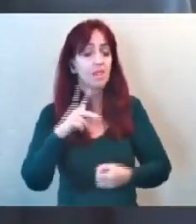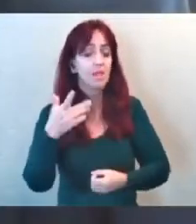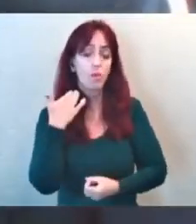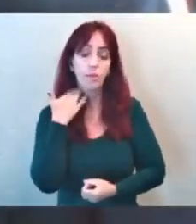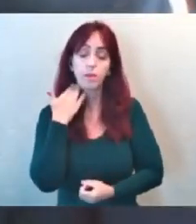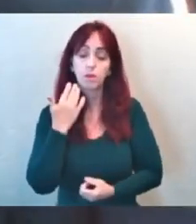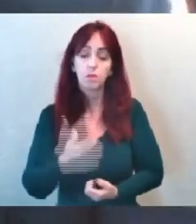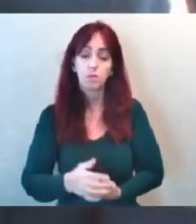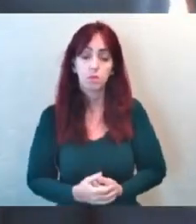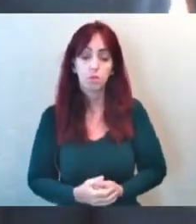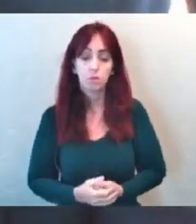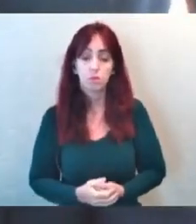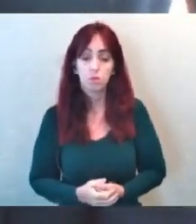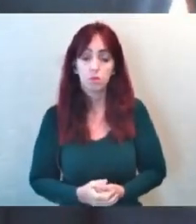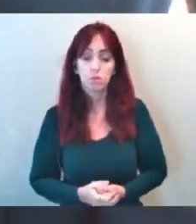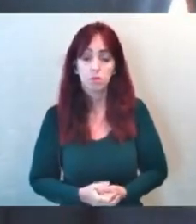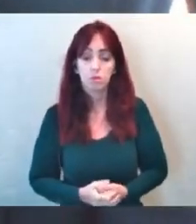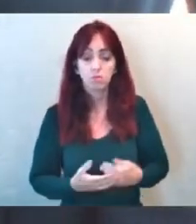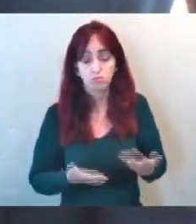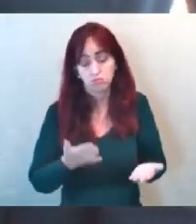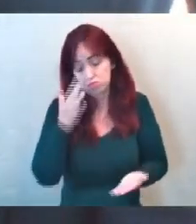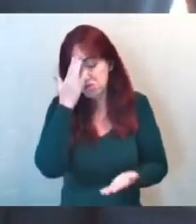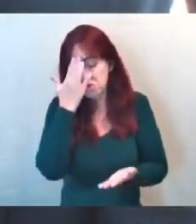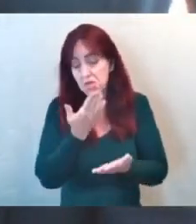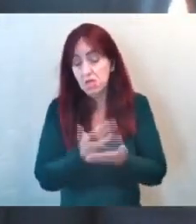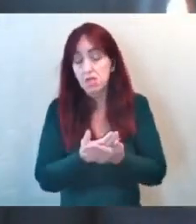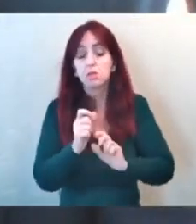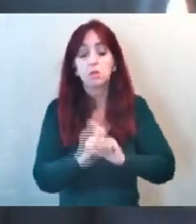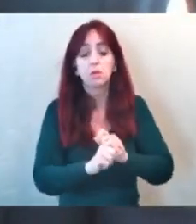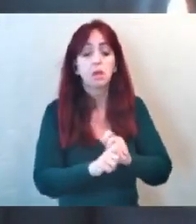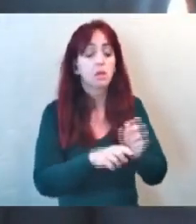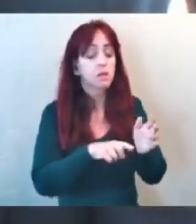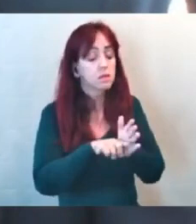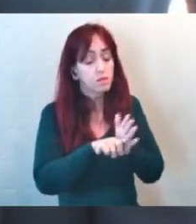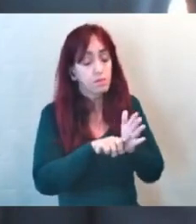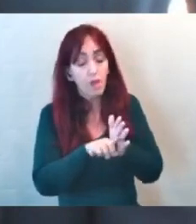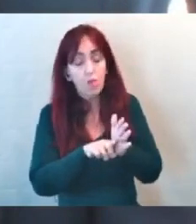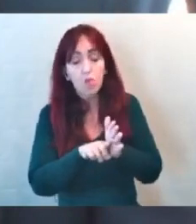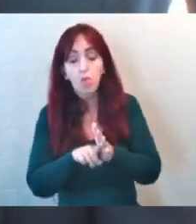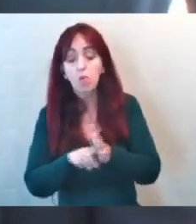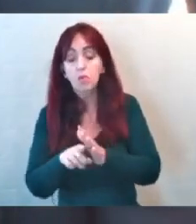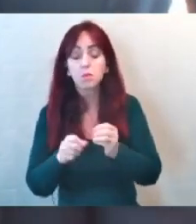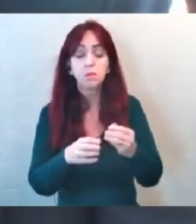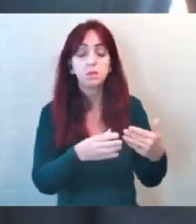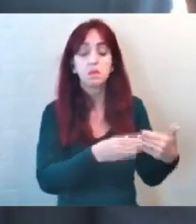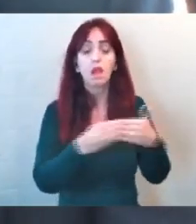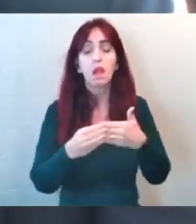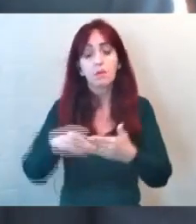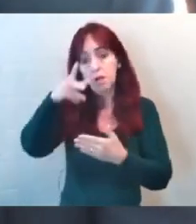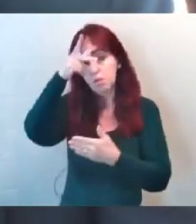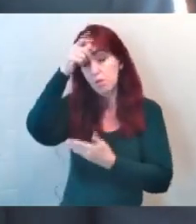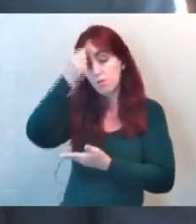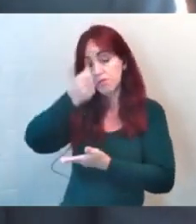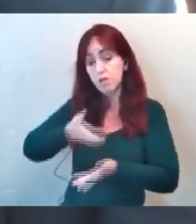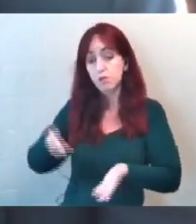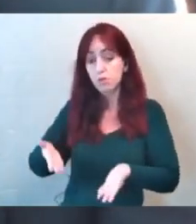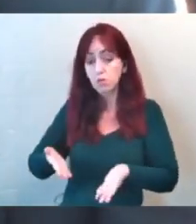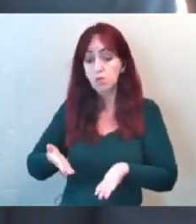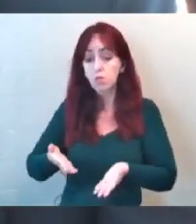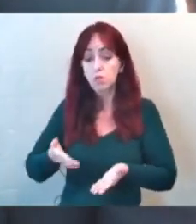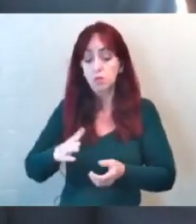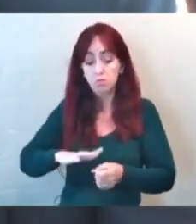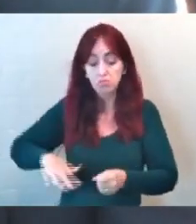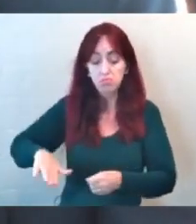Bom, vereador, eu acredito que os questionamentos eles têm que ser encaminhados para a prefeitura, né? De